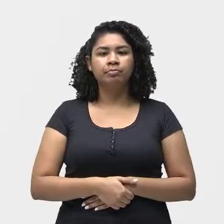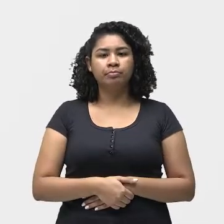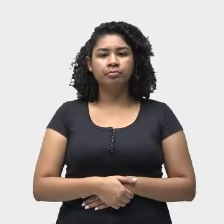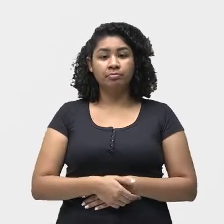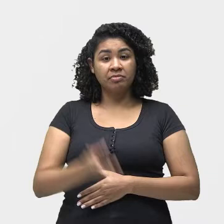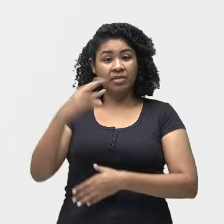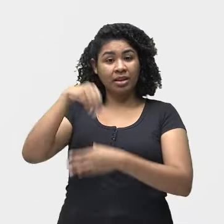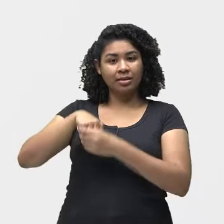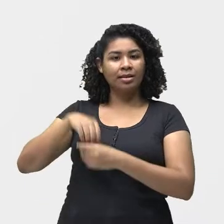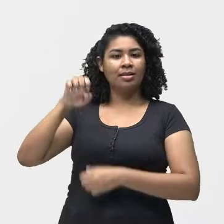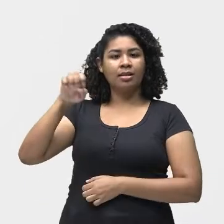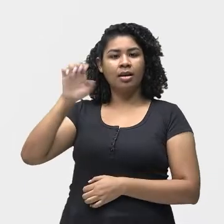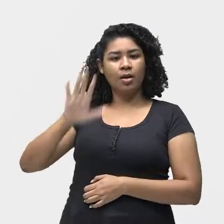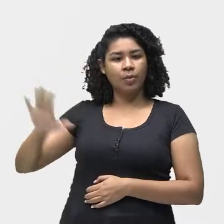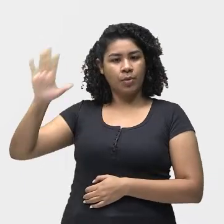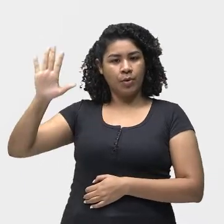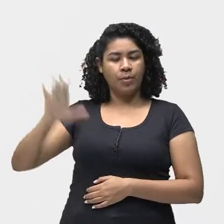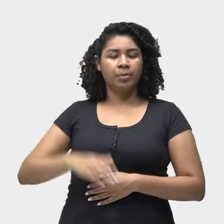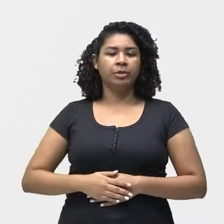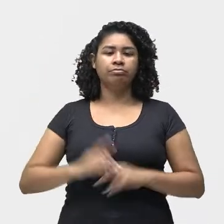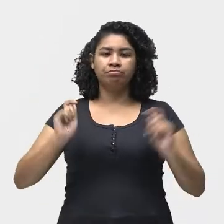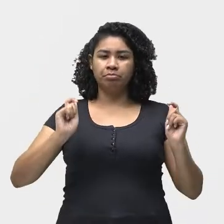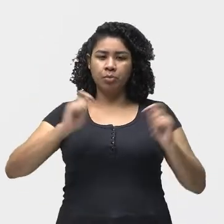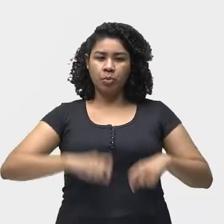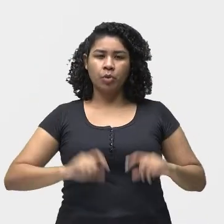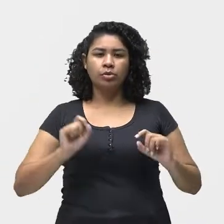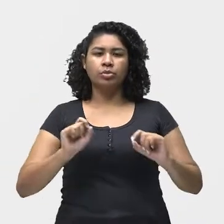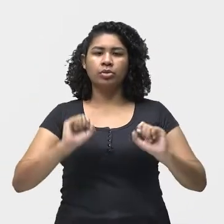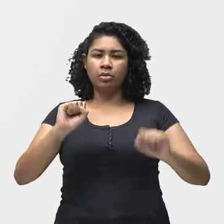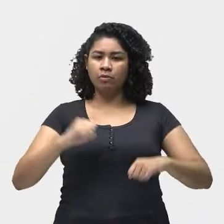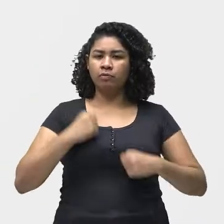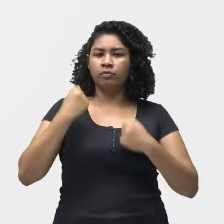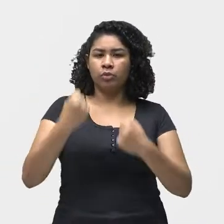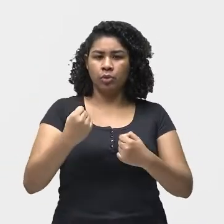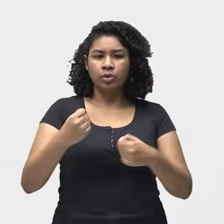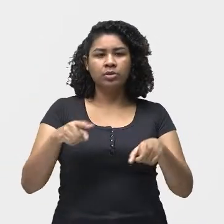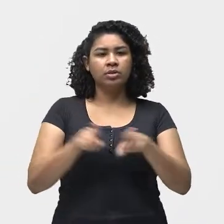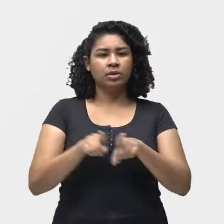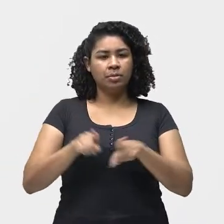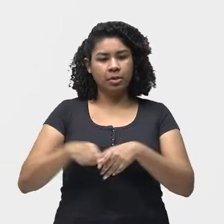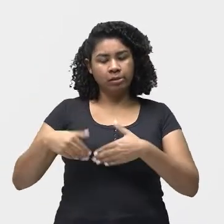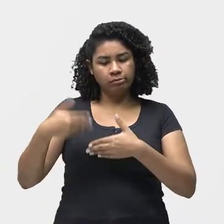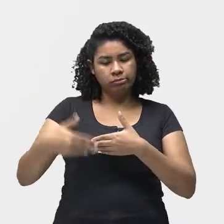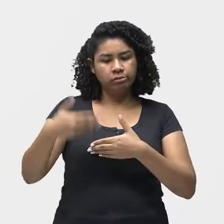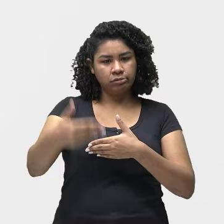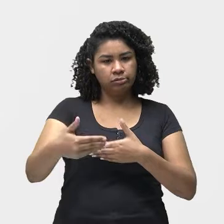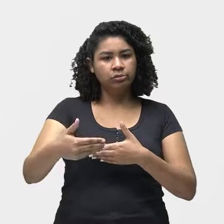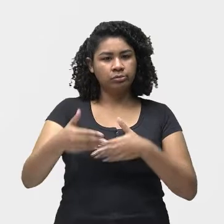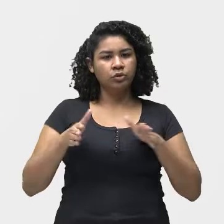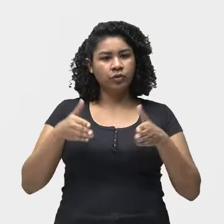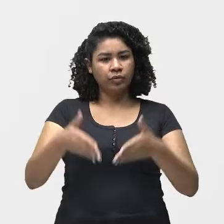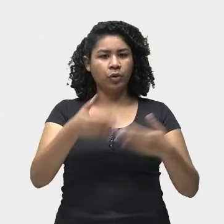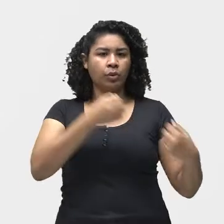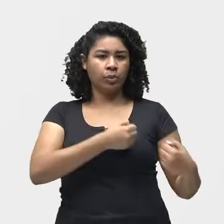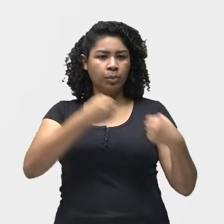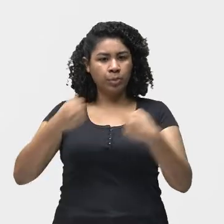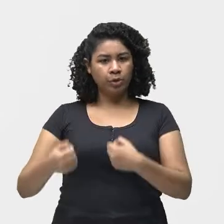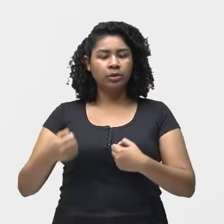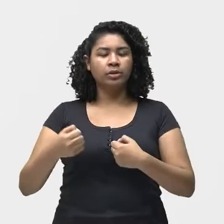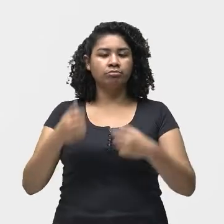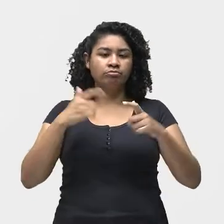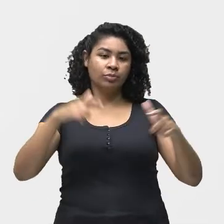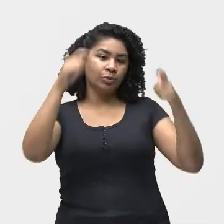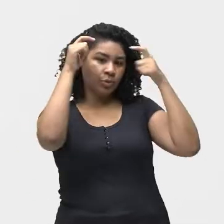reinos europeus, possibilitando o fortalecimento e subsequente centralização do poder